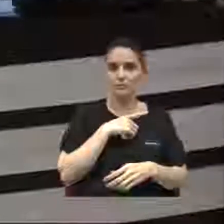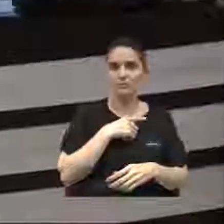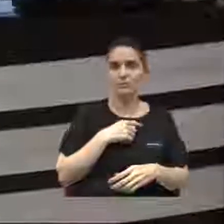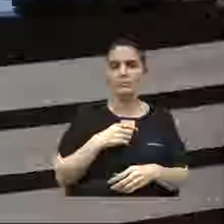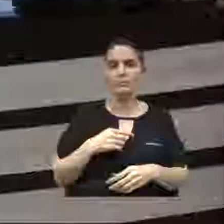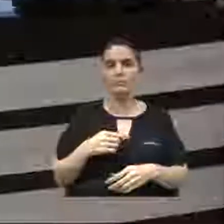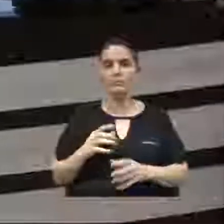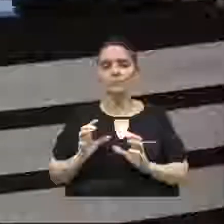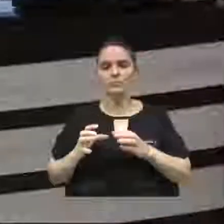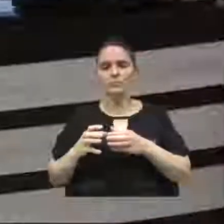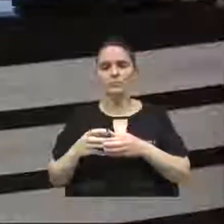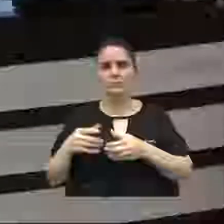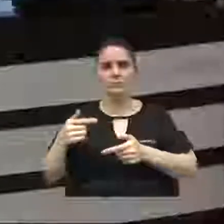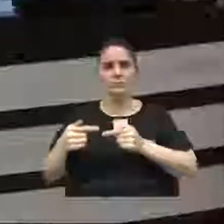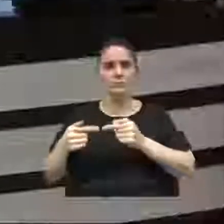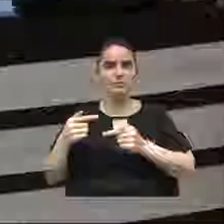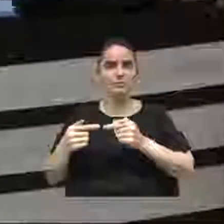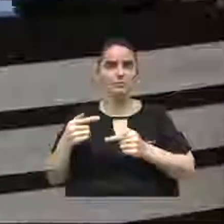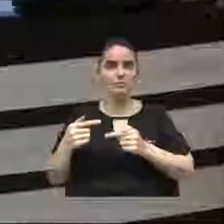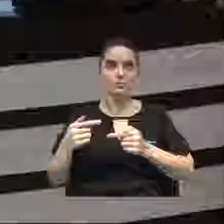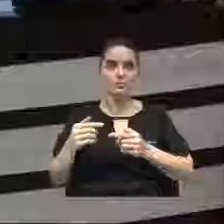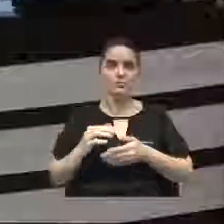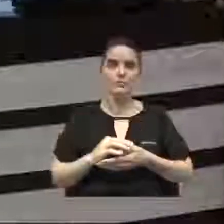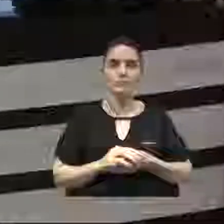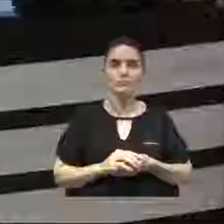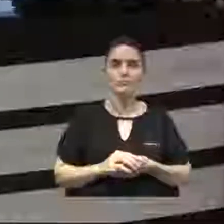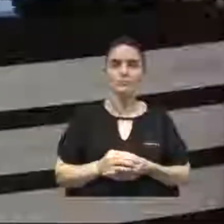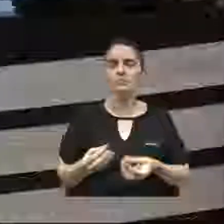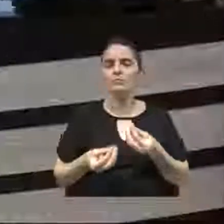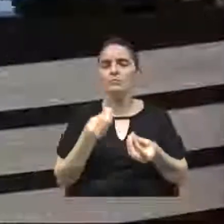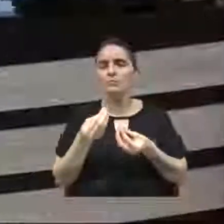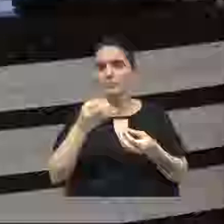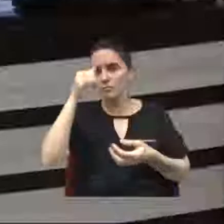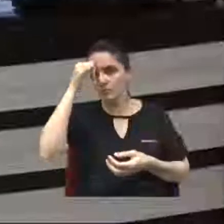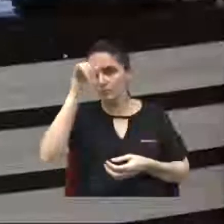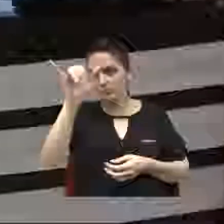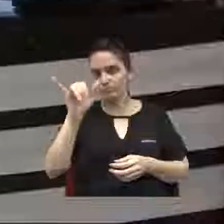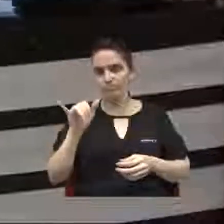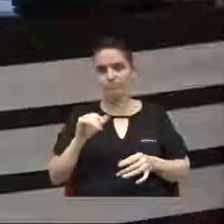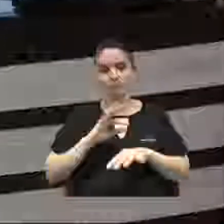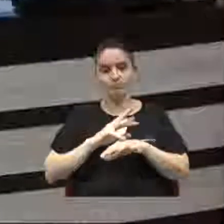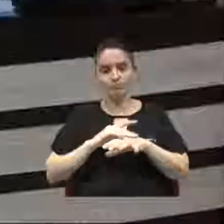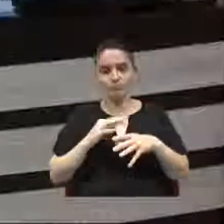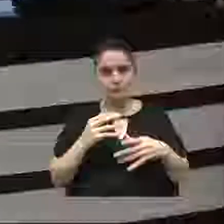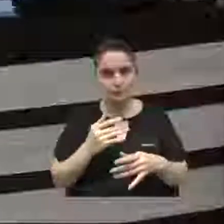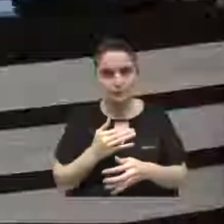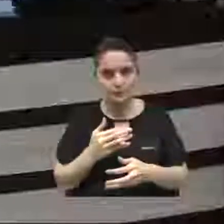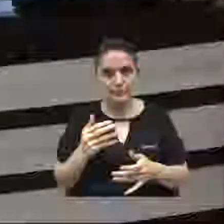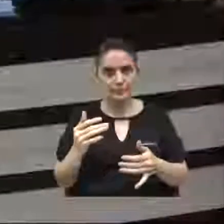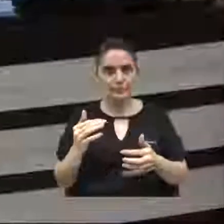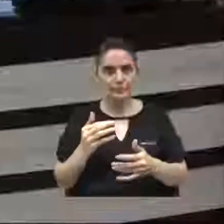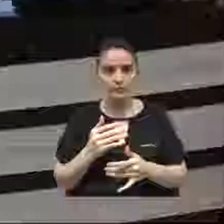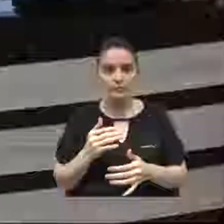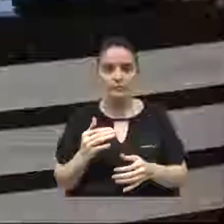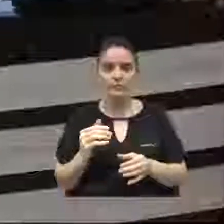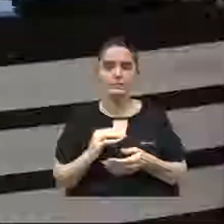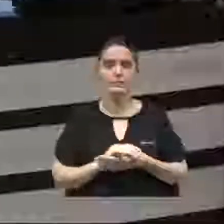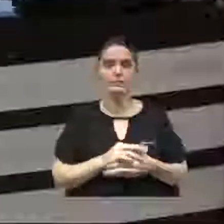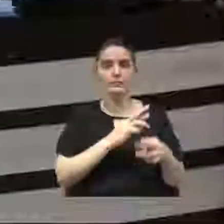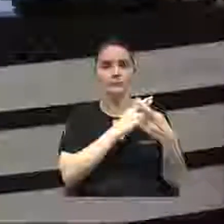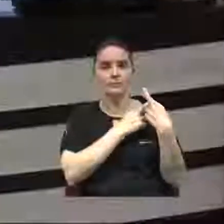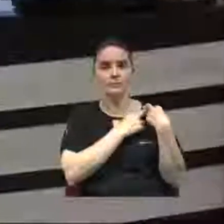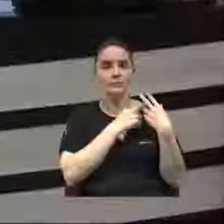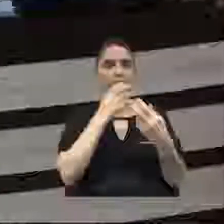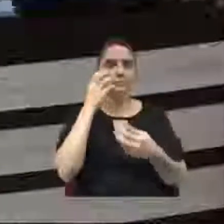política pública municipal para o tratamento e prevenção da doença de Alzheimer em Limeira. Autoria do